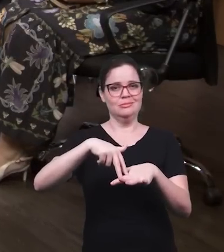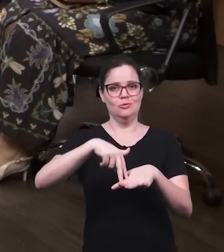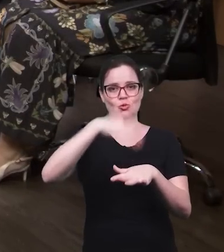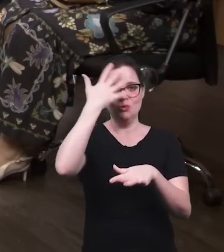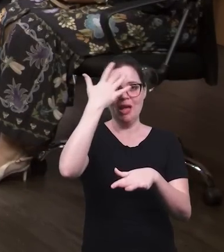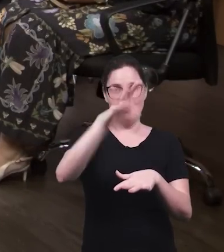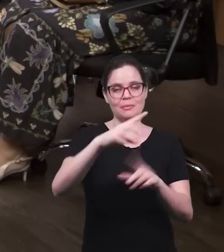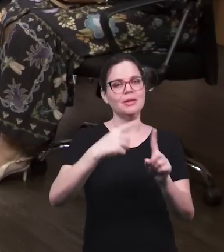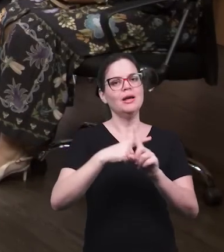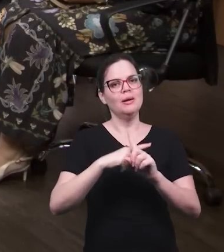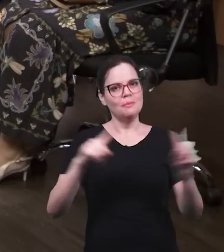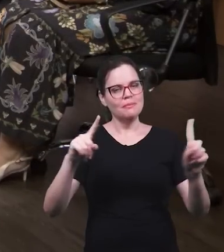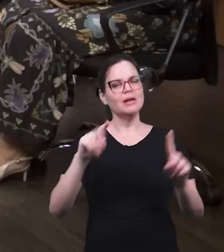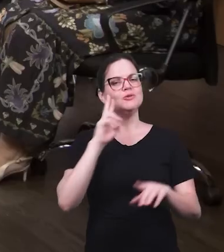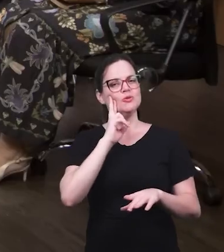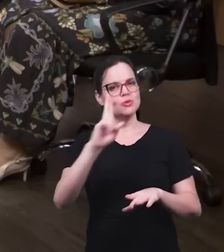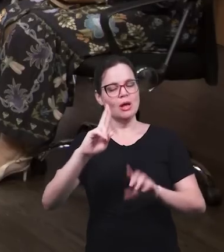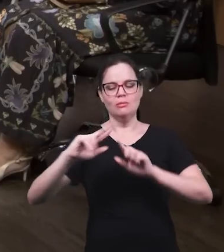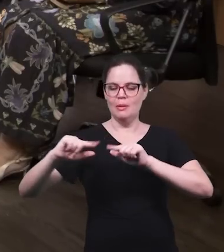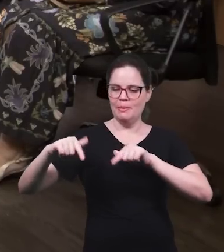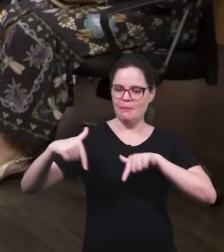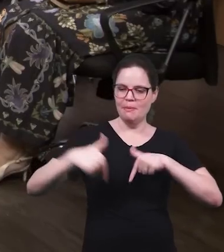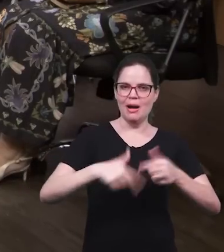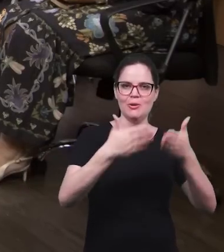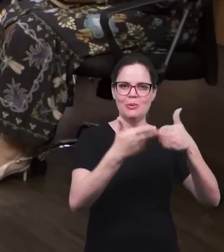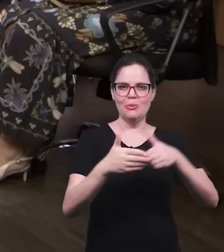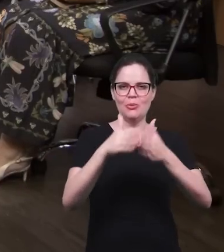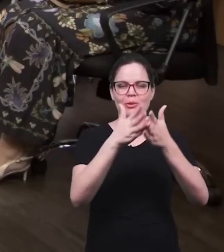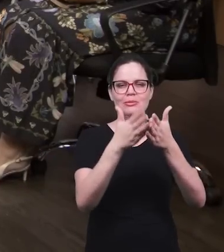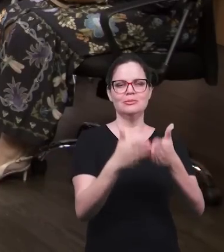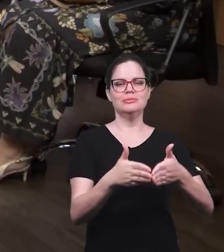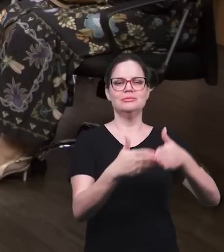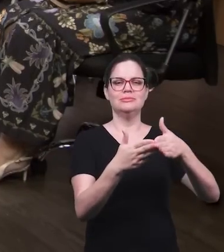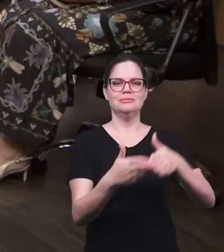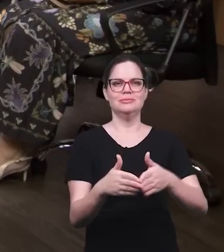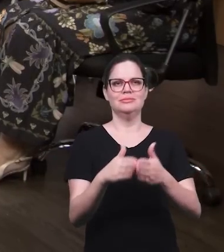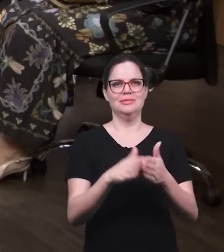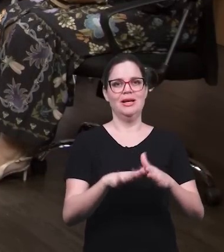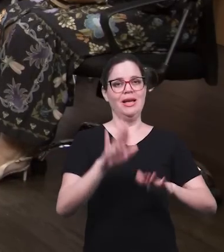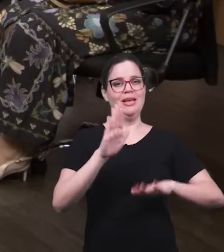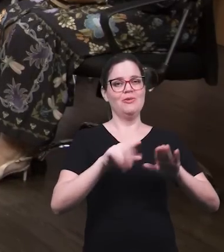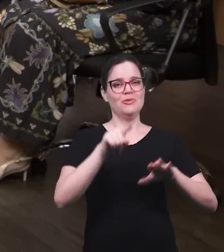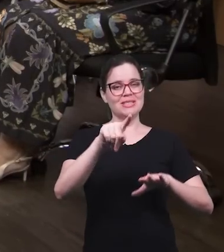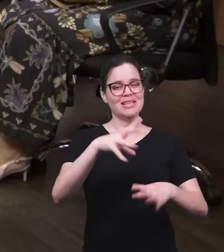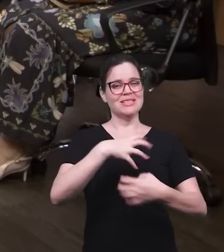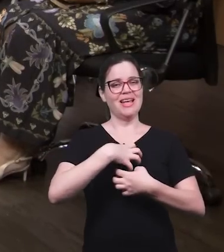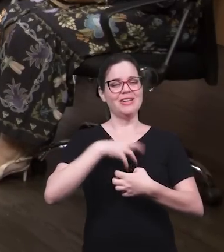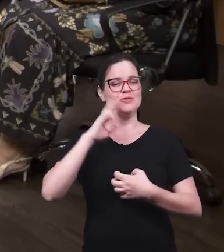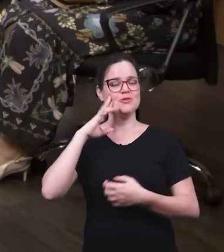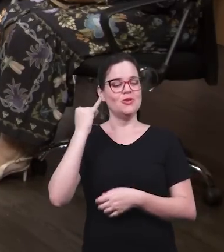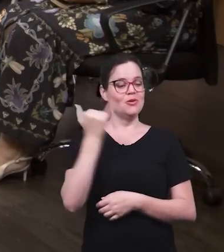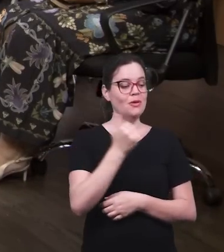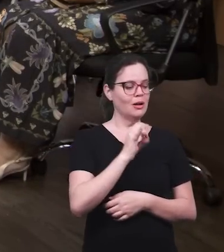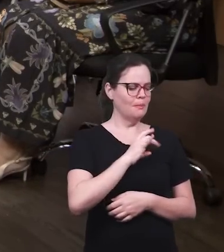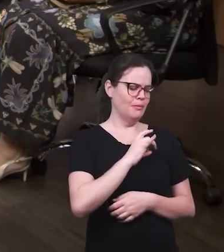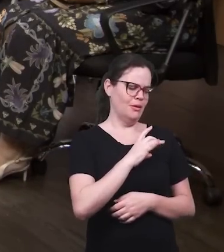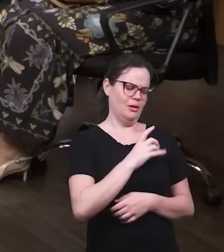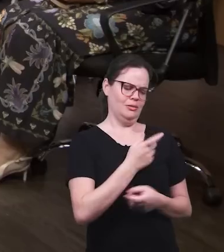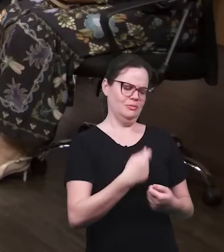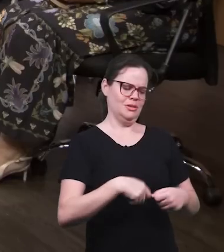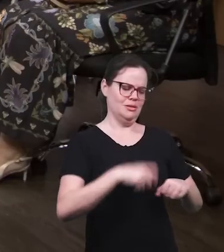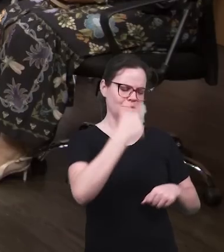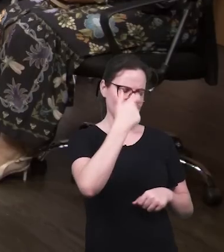solução, o Senhor está agindo. Né? E quando você ouve a voz, você já ouve assim, não temas, sou eu. Que